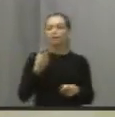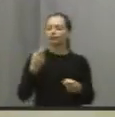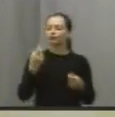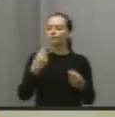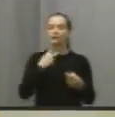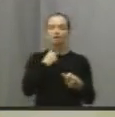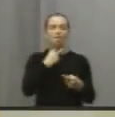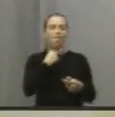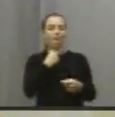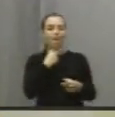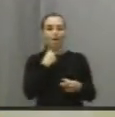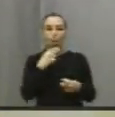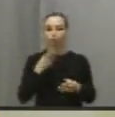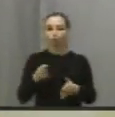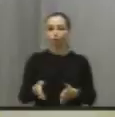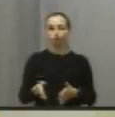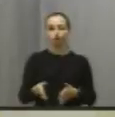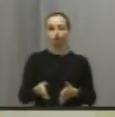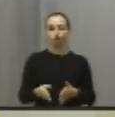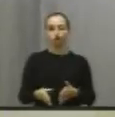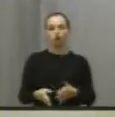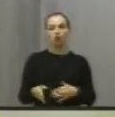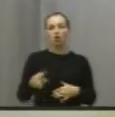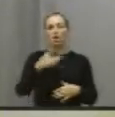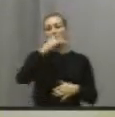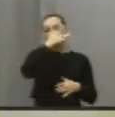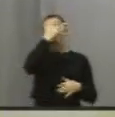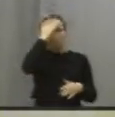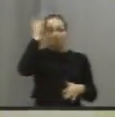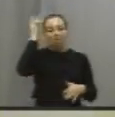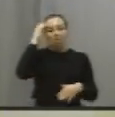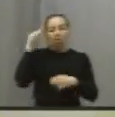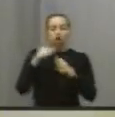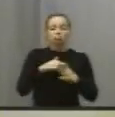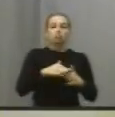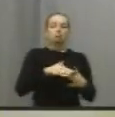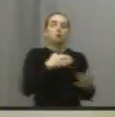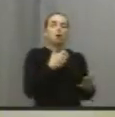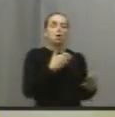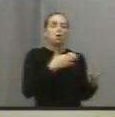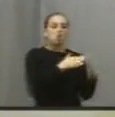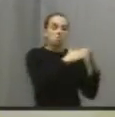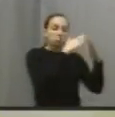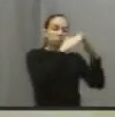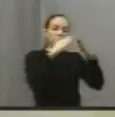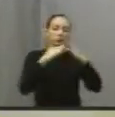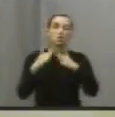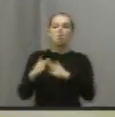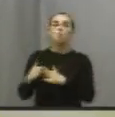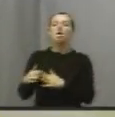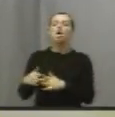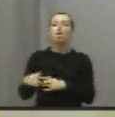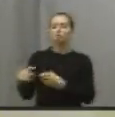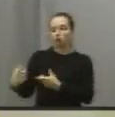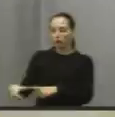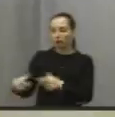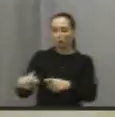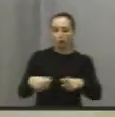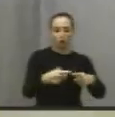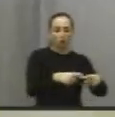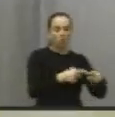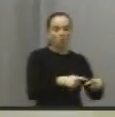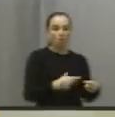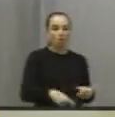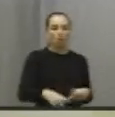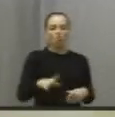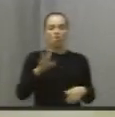Hoje, os moradores do bairro do Maria Luísa e do Vitório de Santo, eu imagino que devam ter procurado os demais vereadores, foi uma chuva de